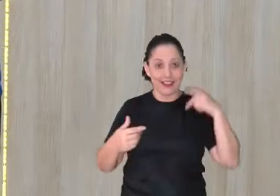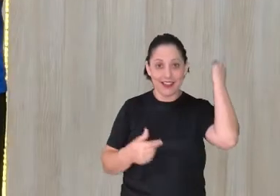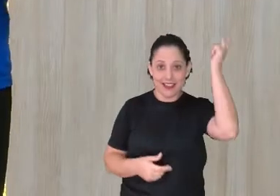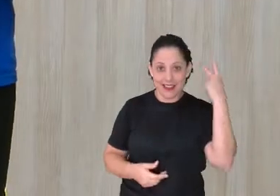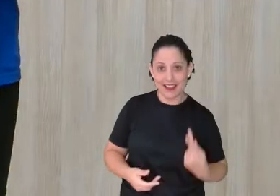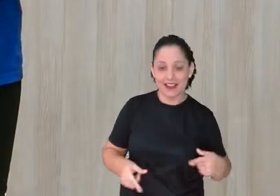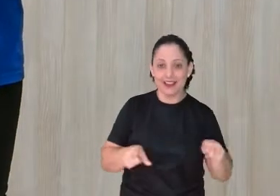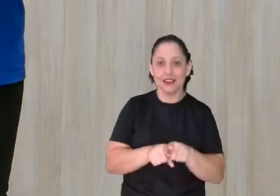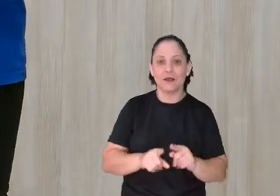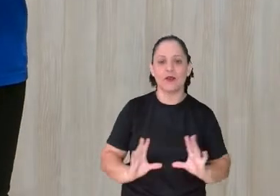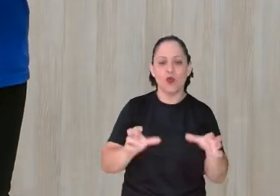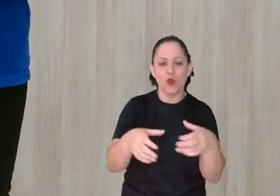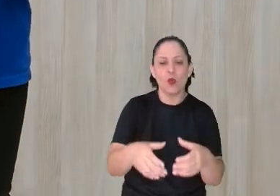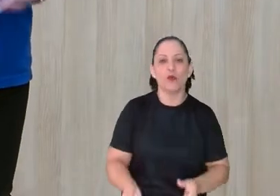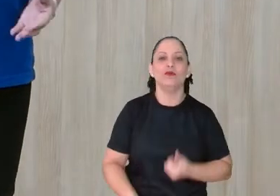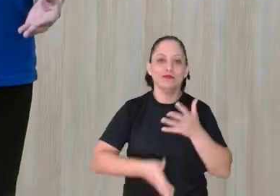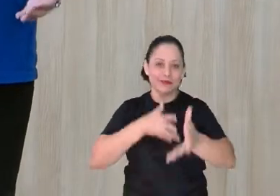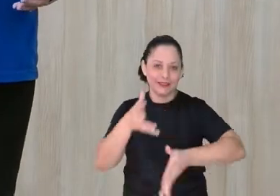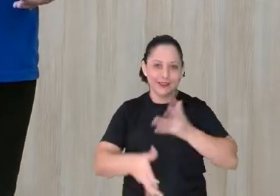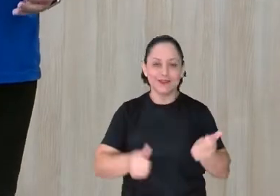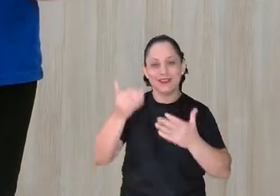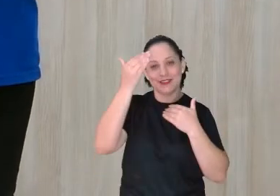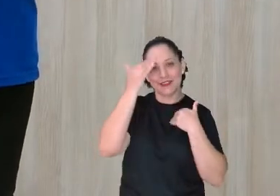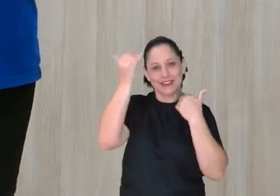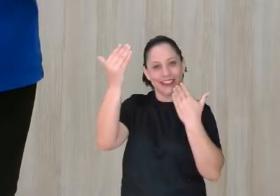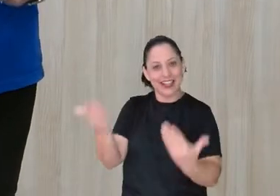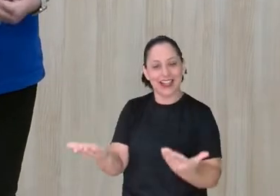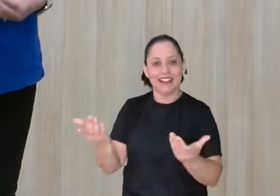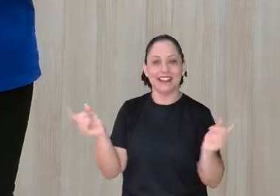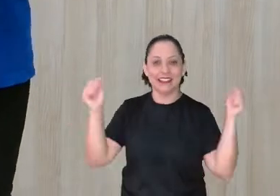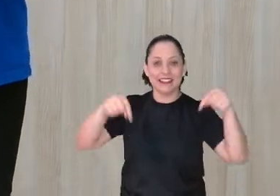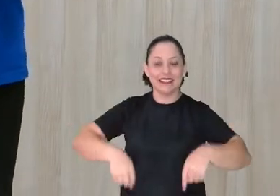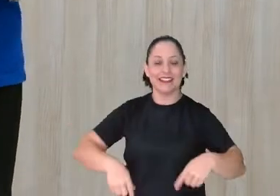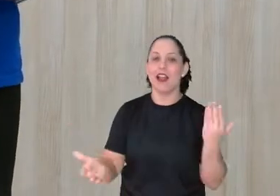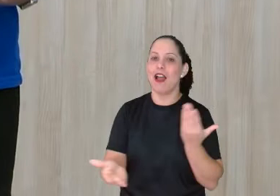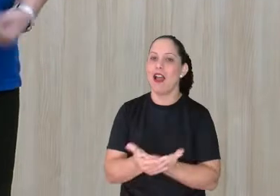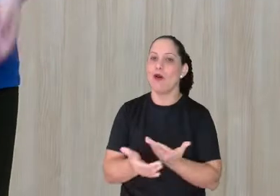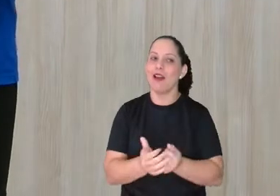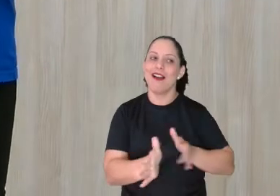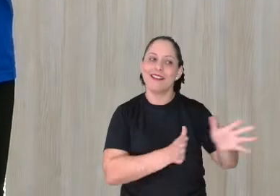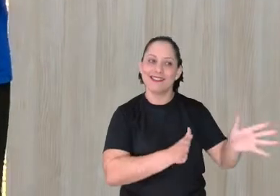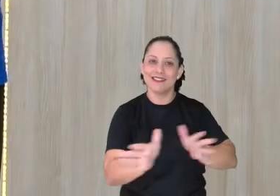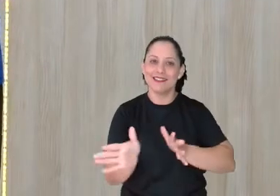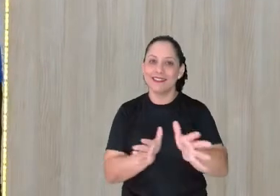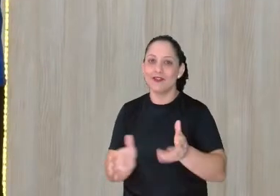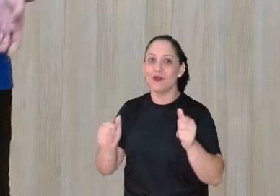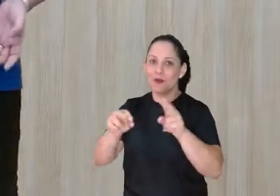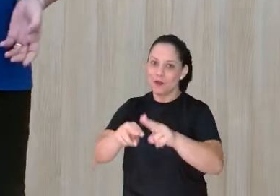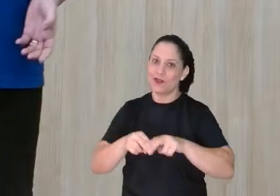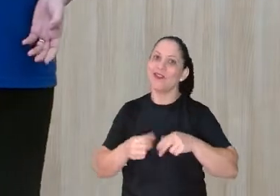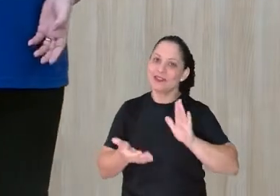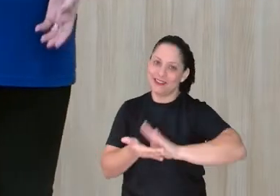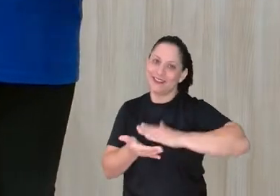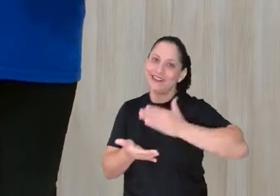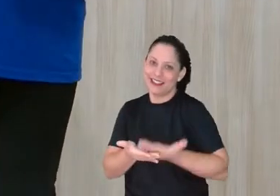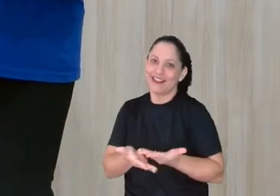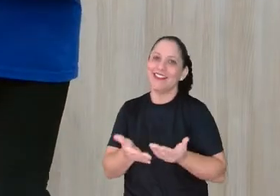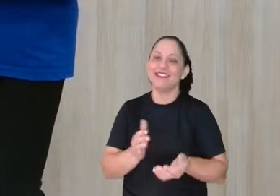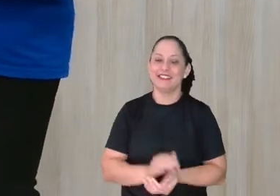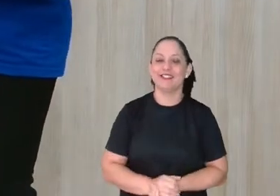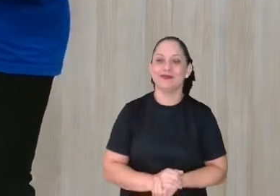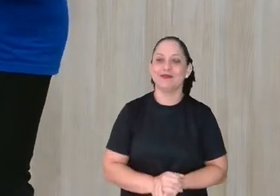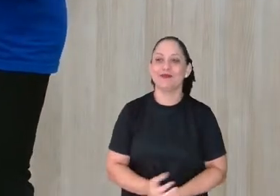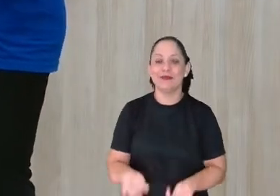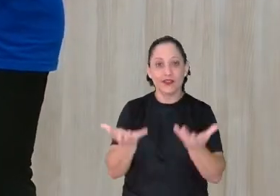né, de Libras, o nosso muito obrigado, porque a nossa aula só é acessível por conta deles, né, pessoal? Mas